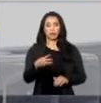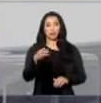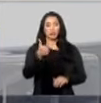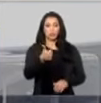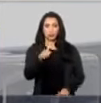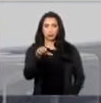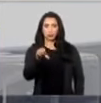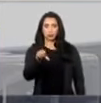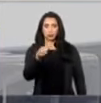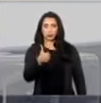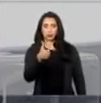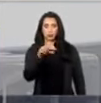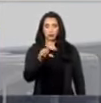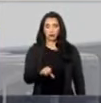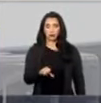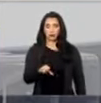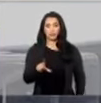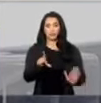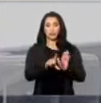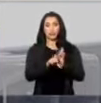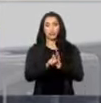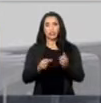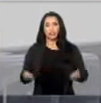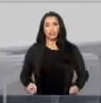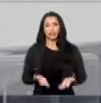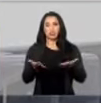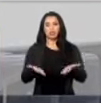Cultura, através da Lei